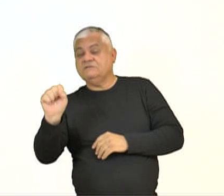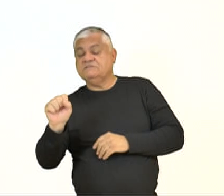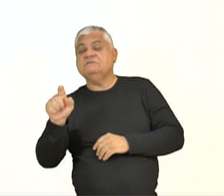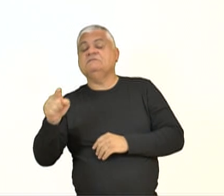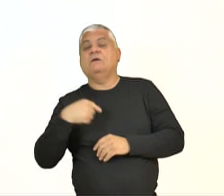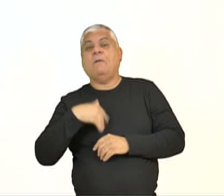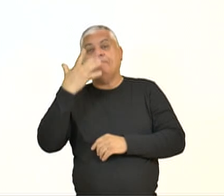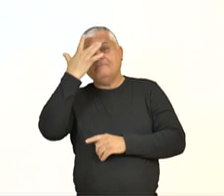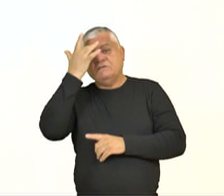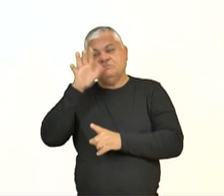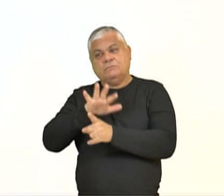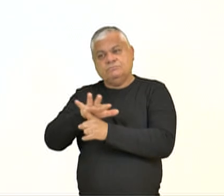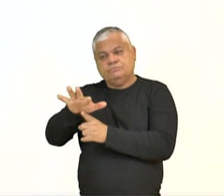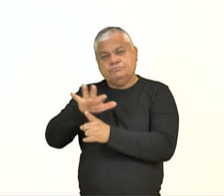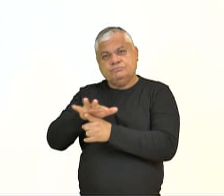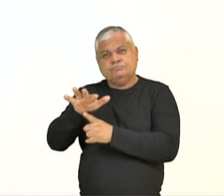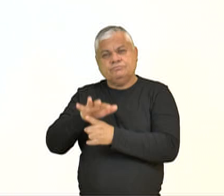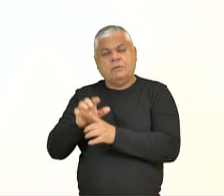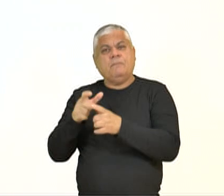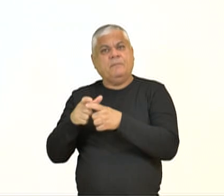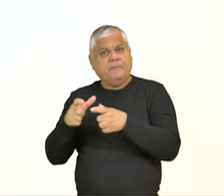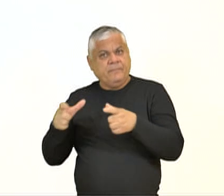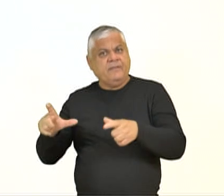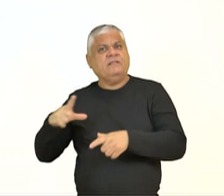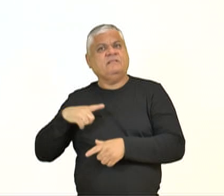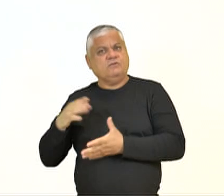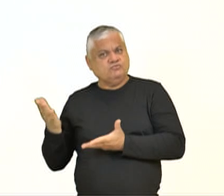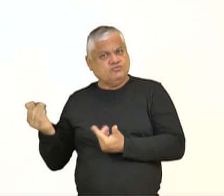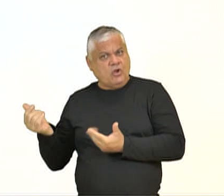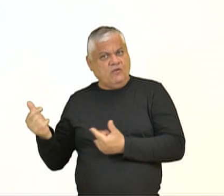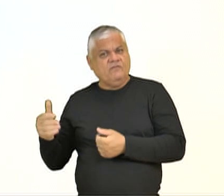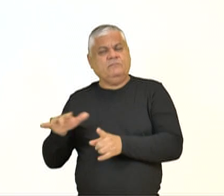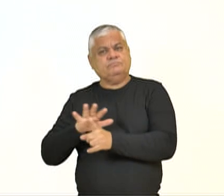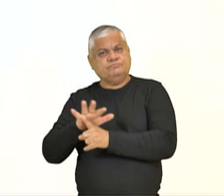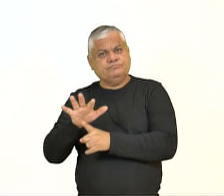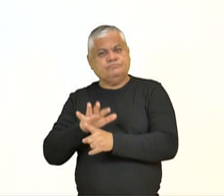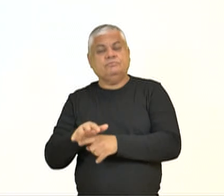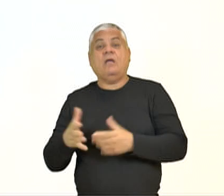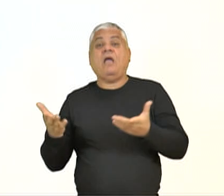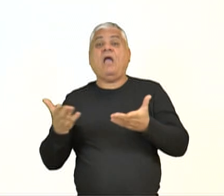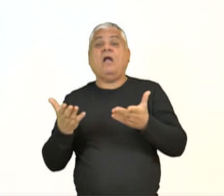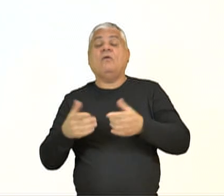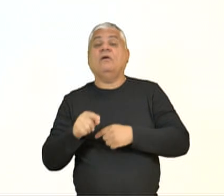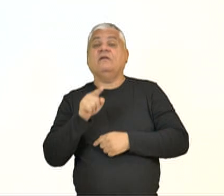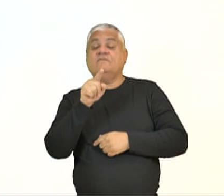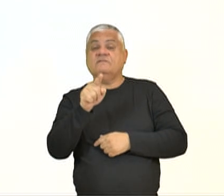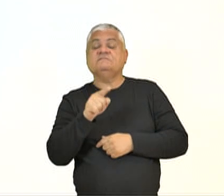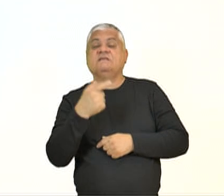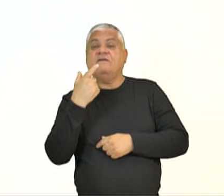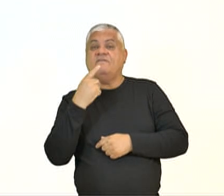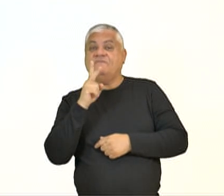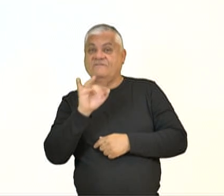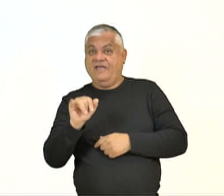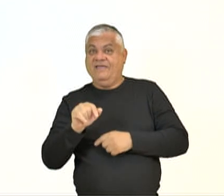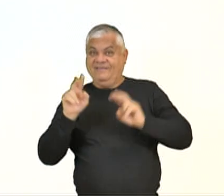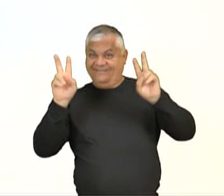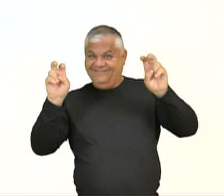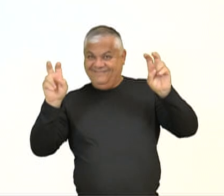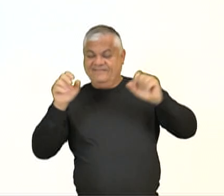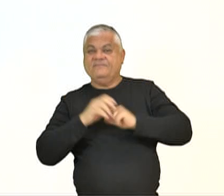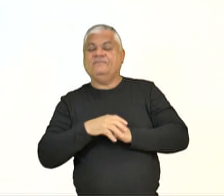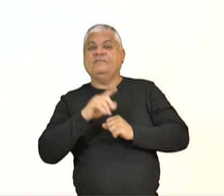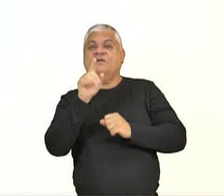atrai cada vez mais leitores, principalmente os jovens. Agora, a partir desse argumento, elabore